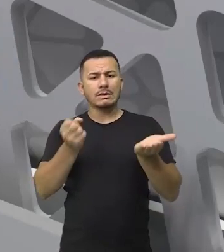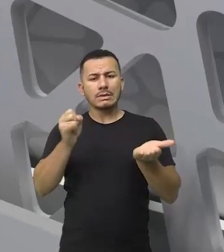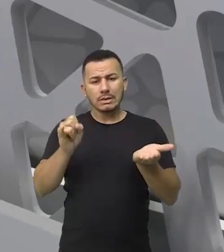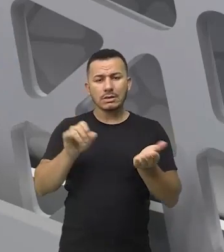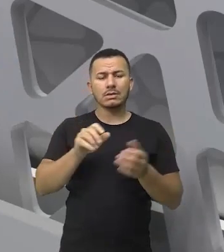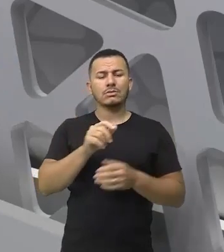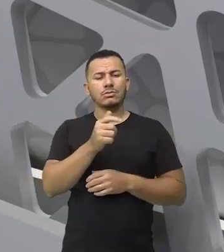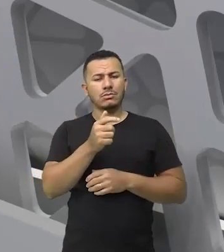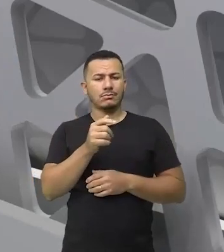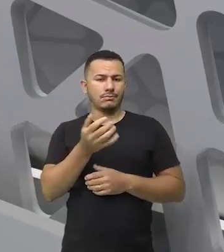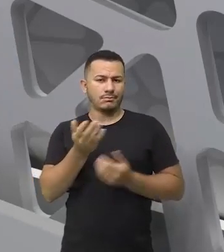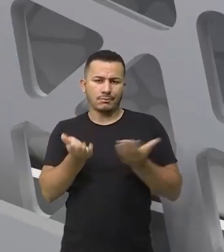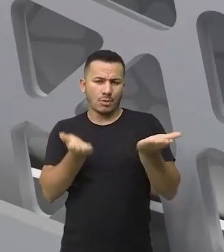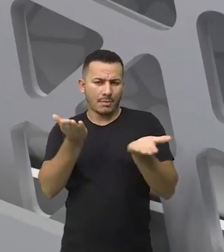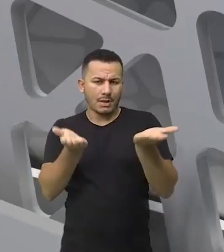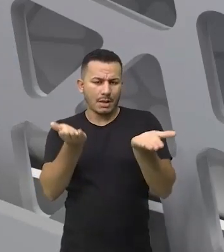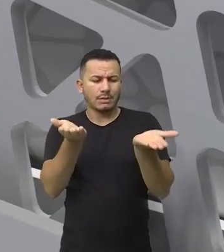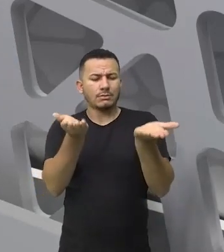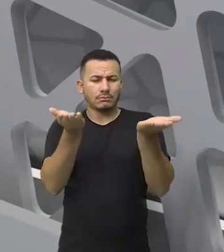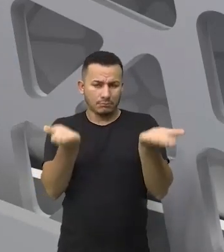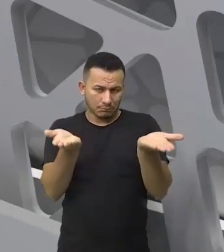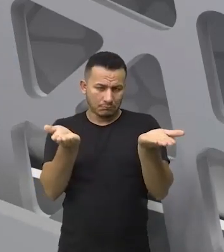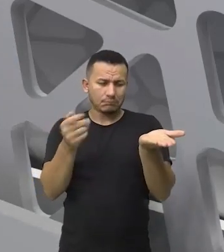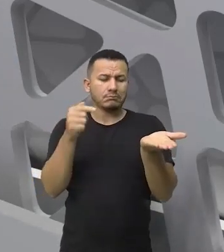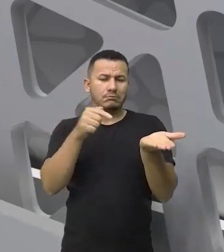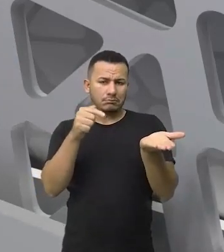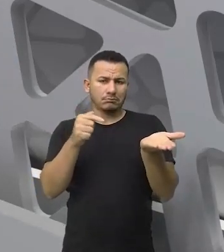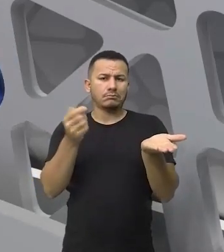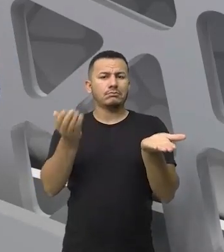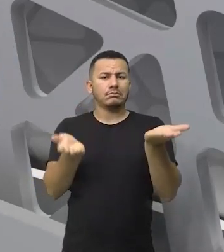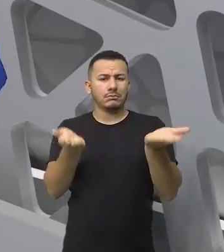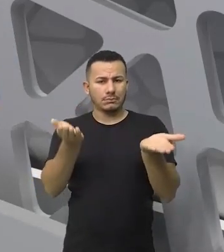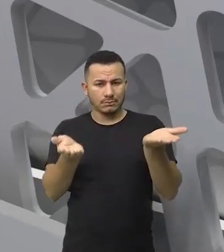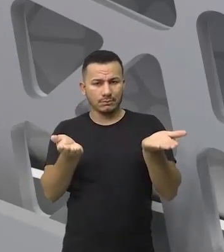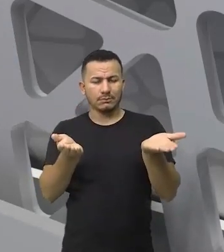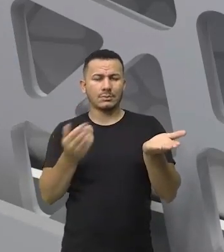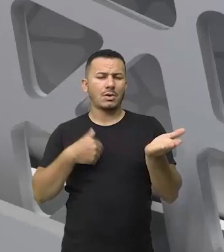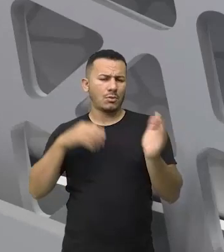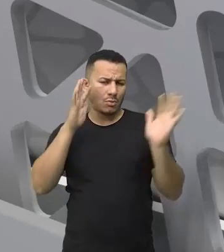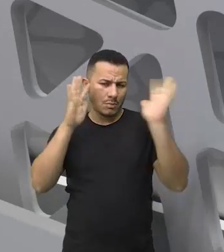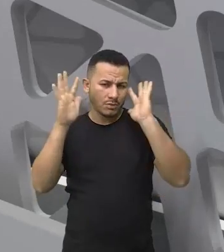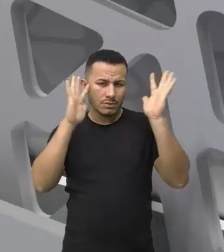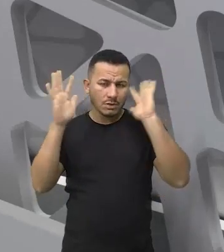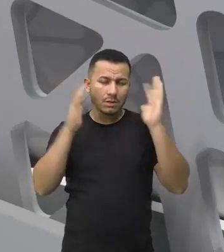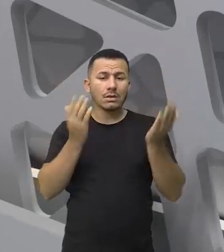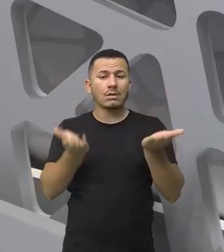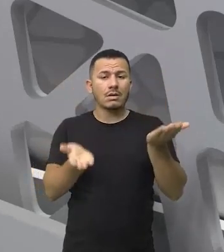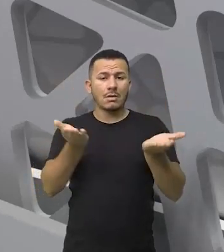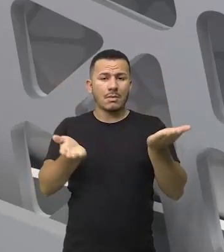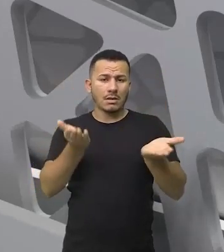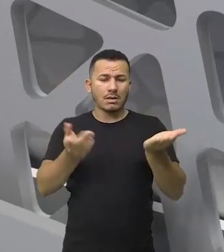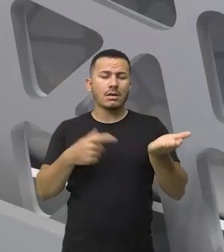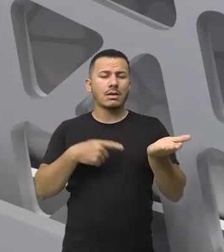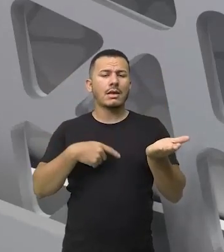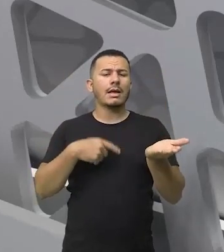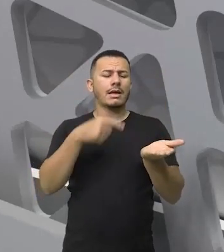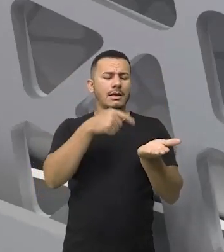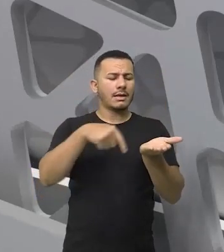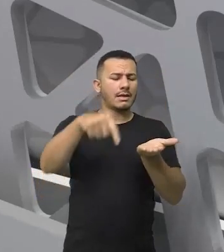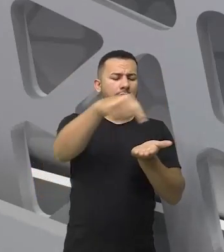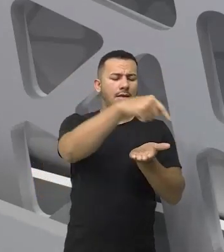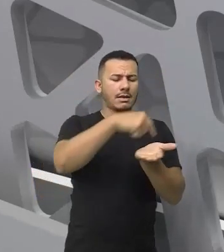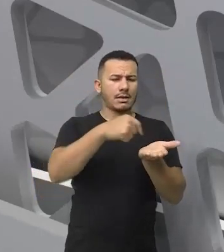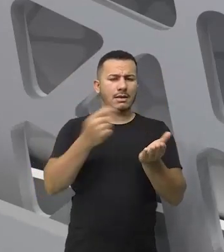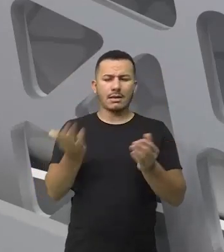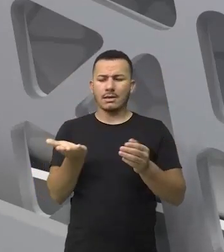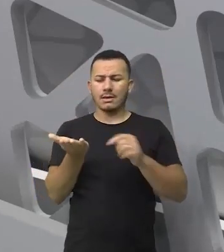não está, vamos supor que essa balança hipotética que o professor Aldemir está pensando, era uma balança com pratos, né? Se